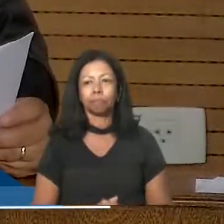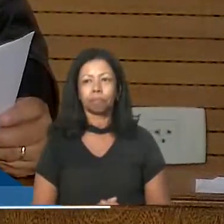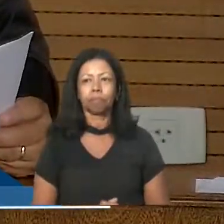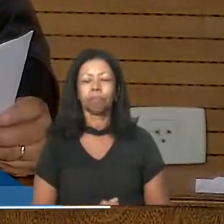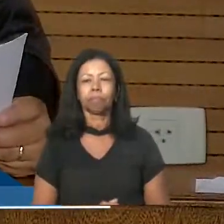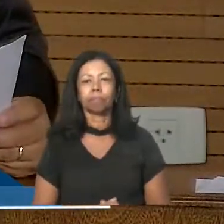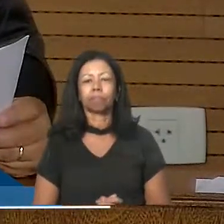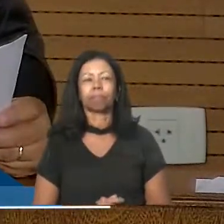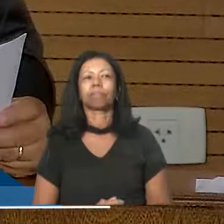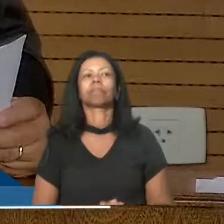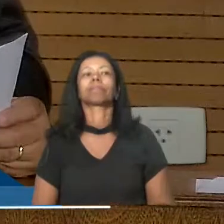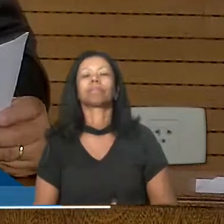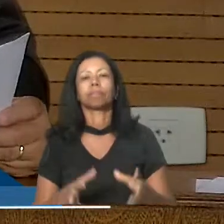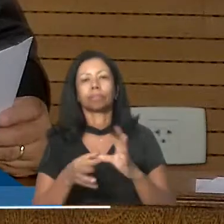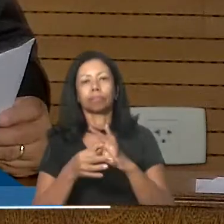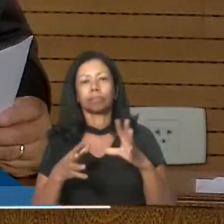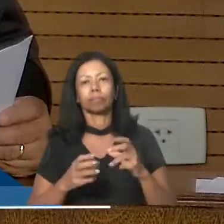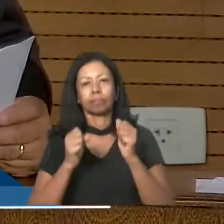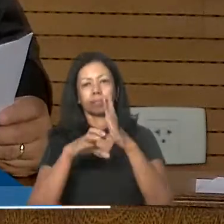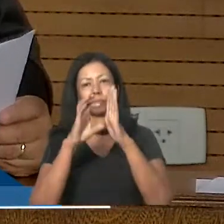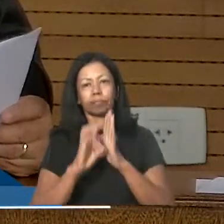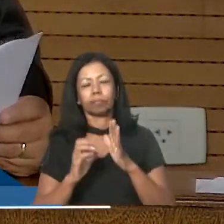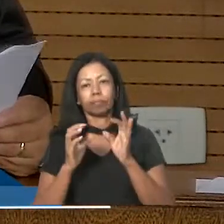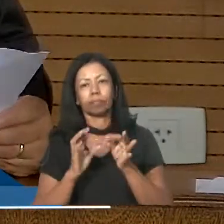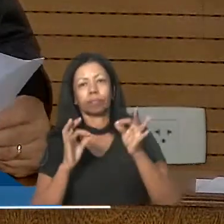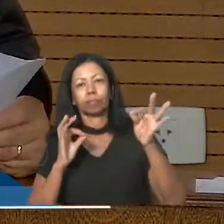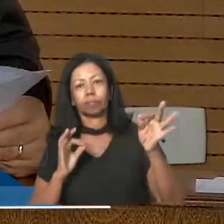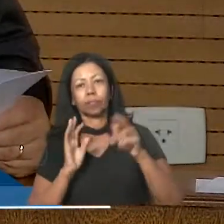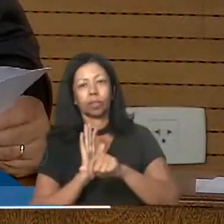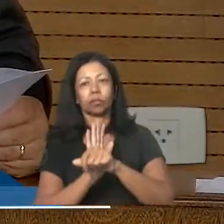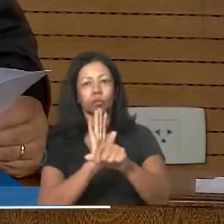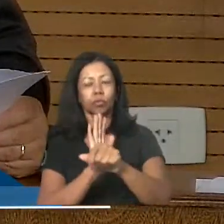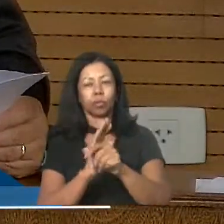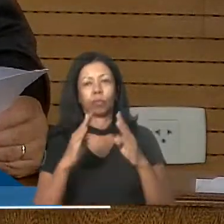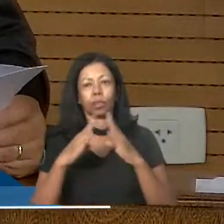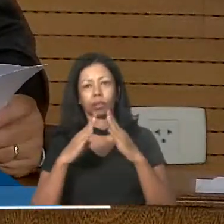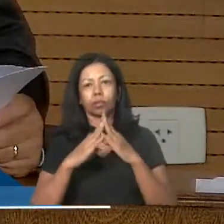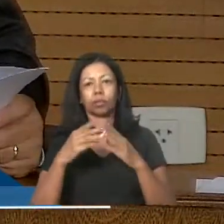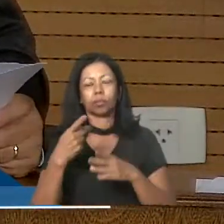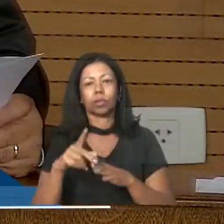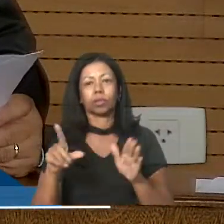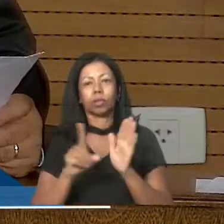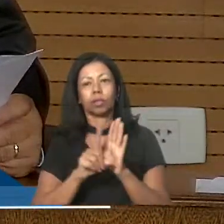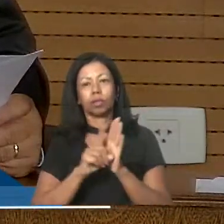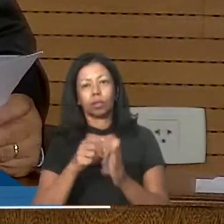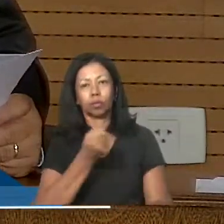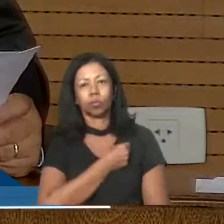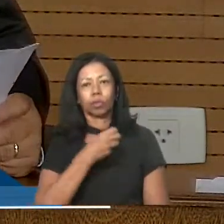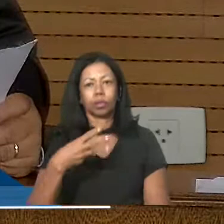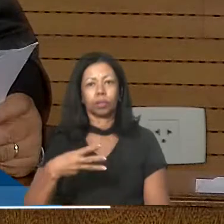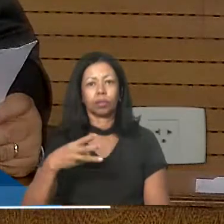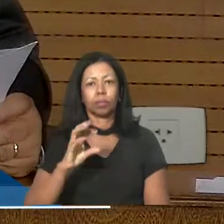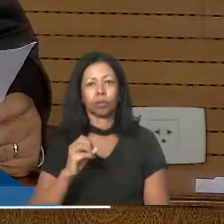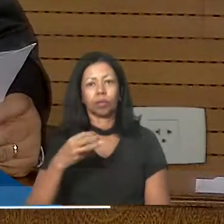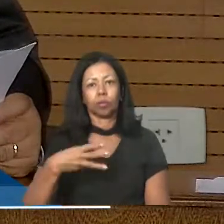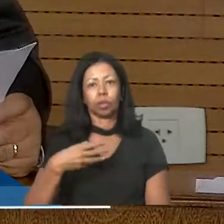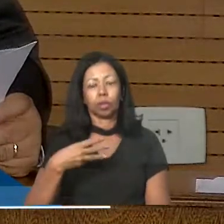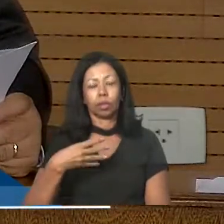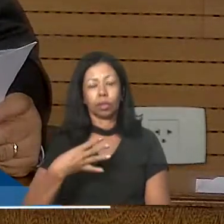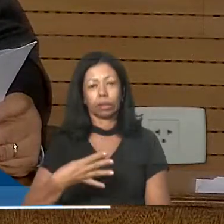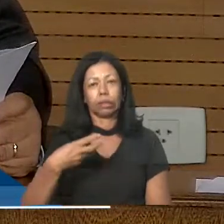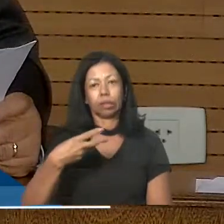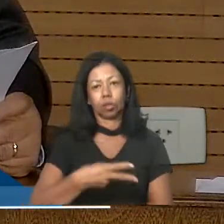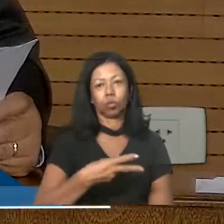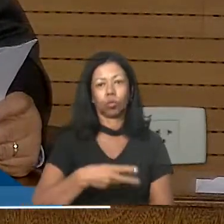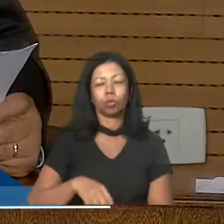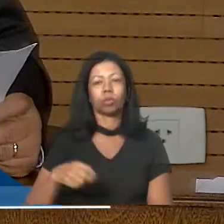o Poder Executivo a prorrogar o Bolsa Moradia, instituído pela Lei número 3.042, de 22 de março